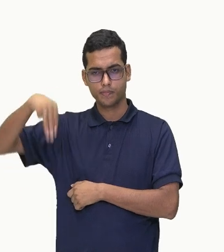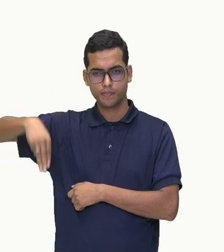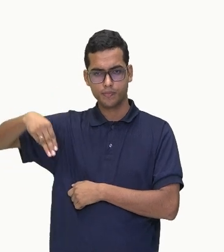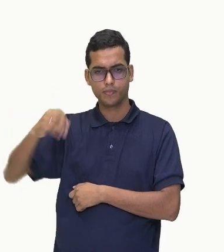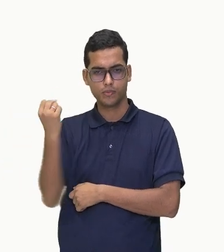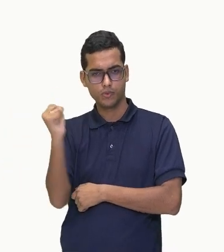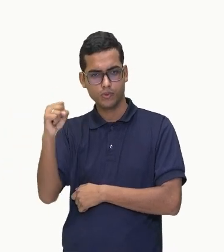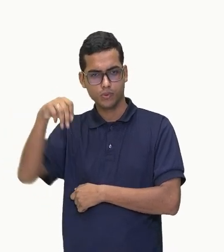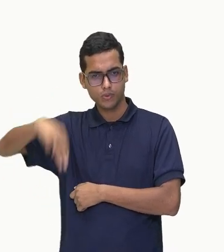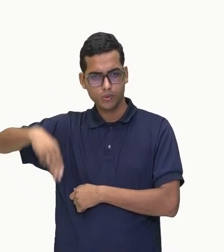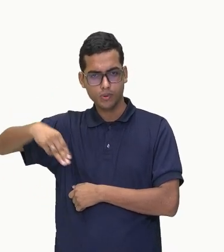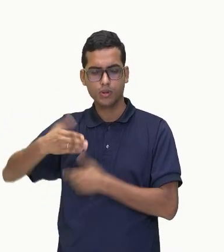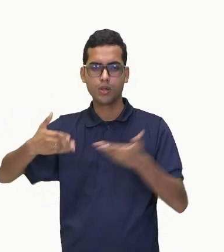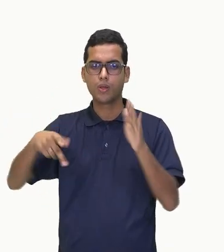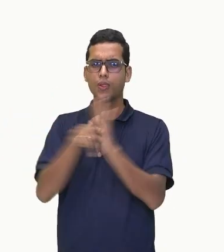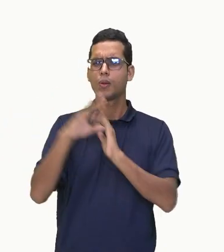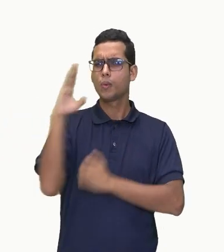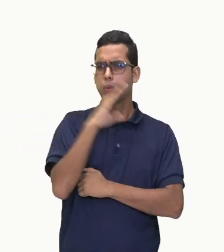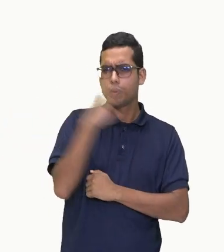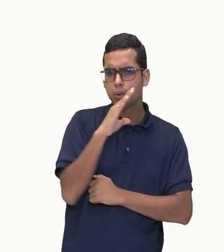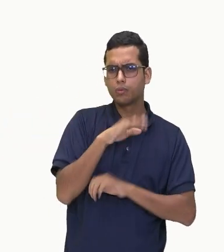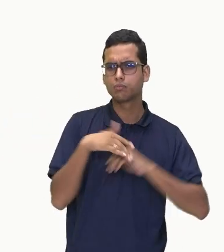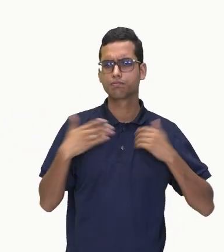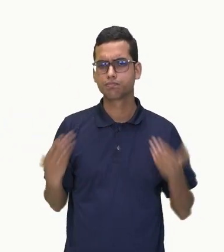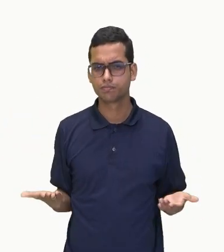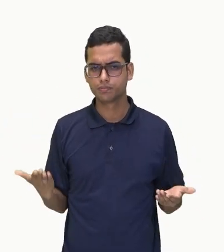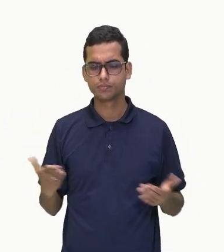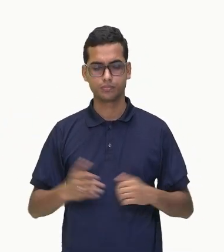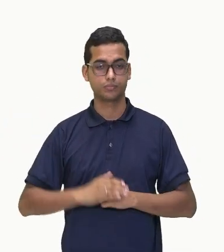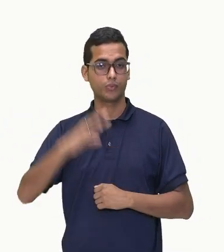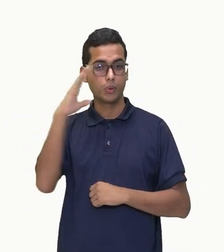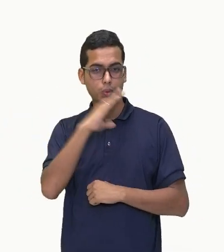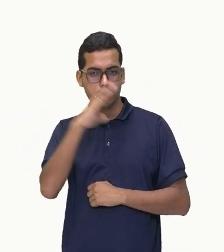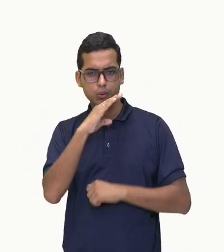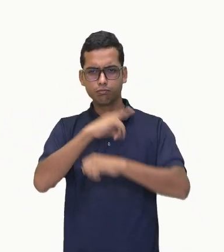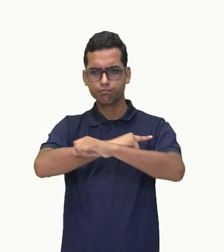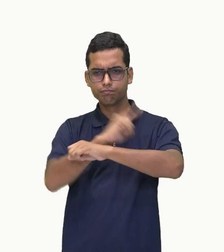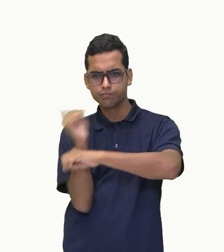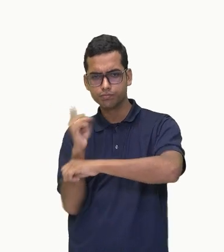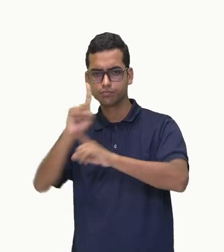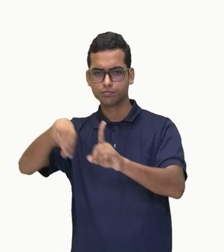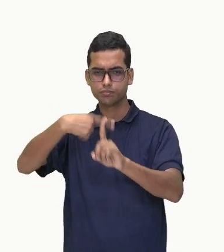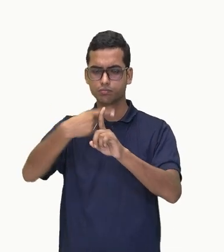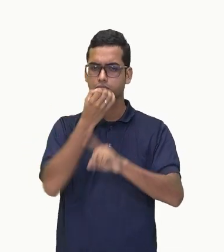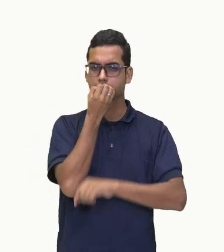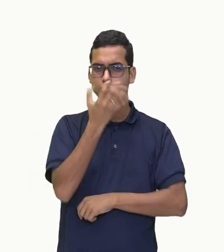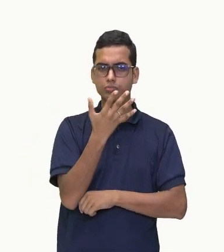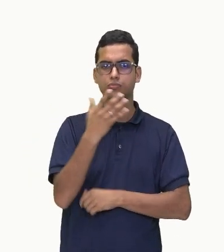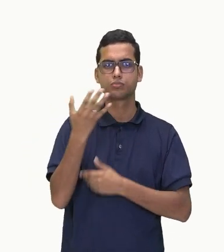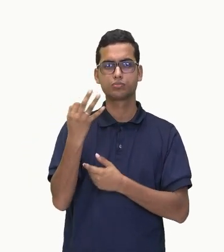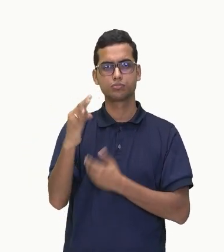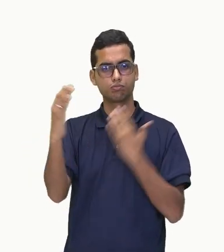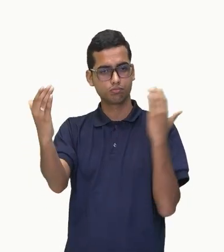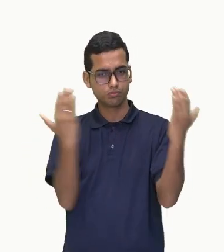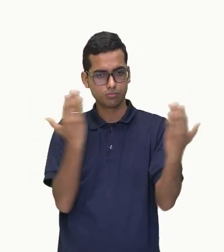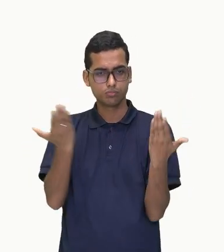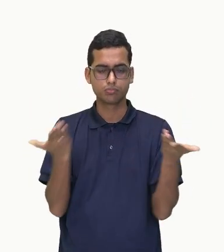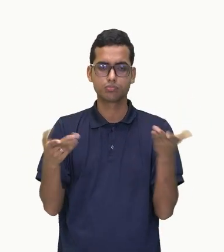E a velocidade, vejam como a velocidade é positiva. Ela está comparando